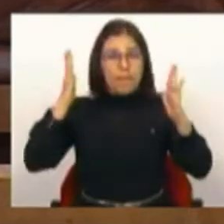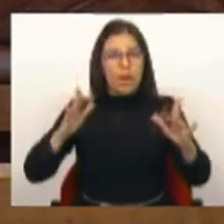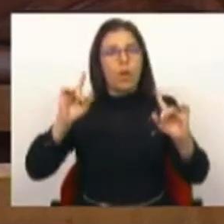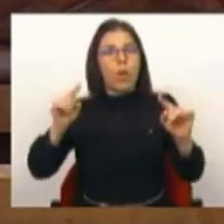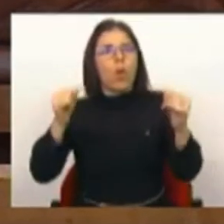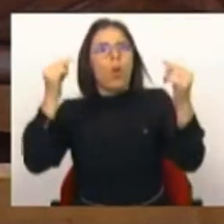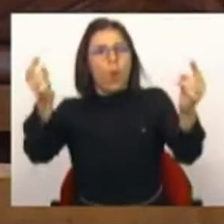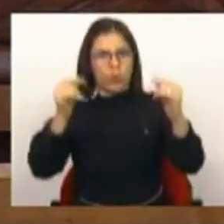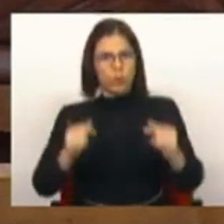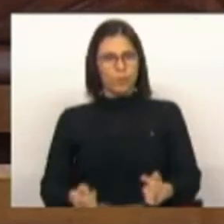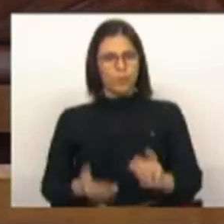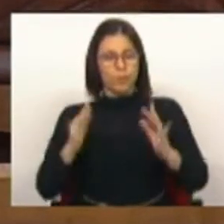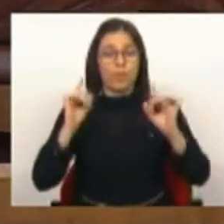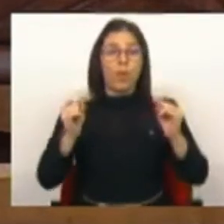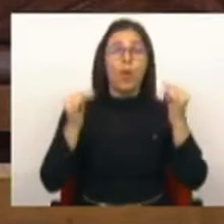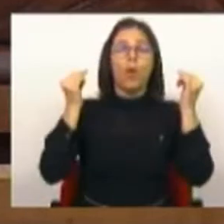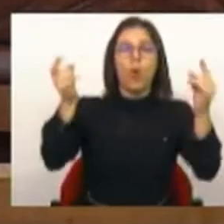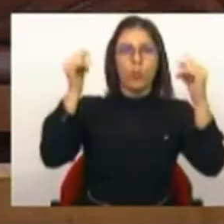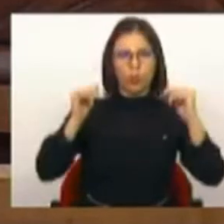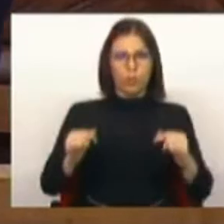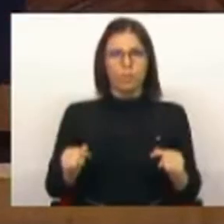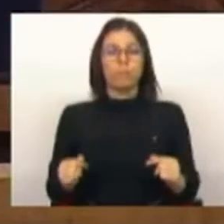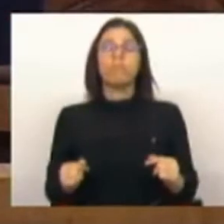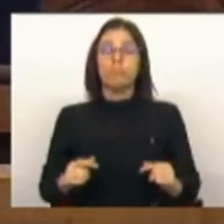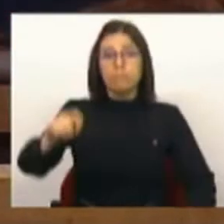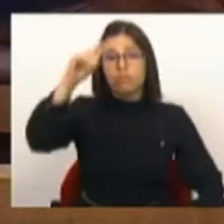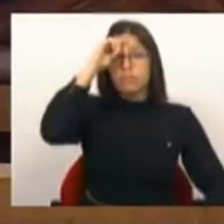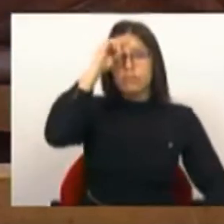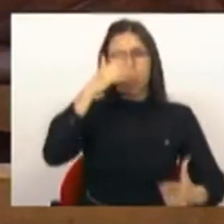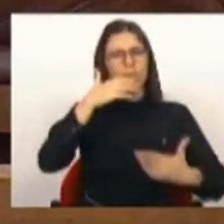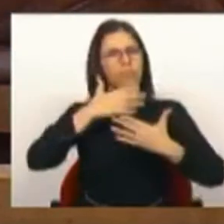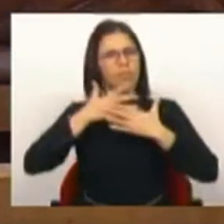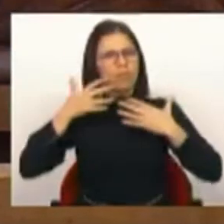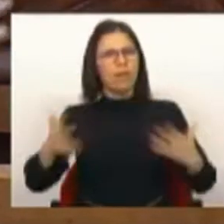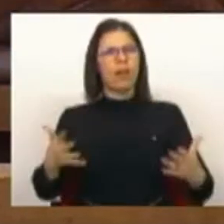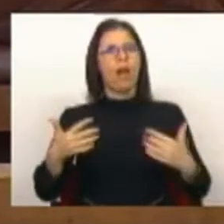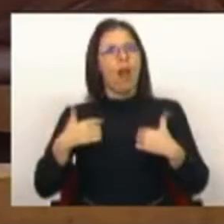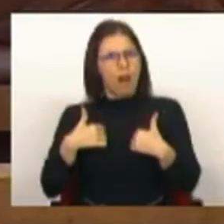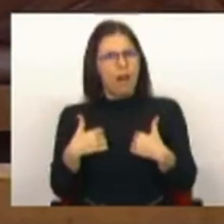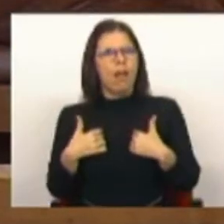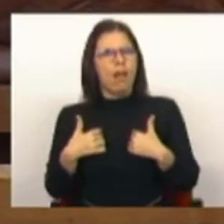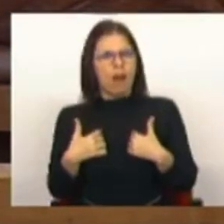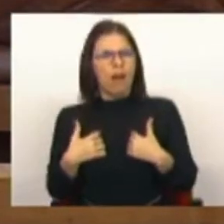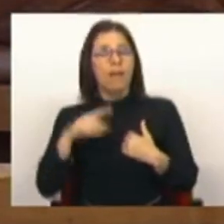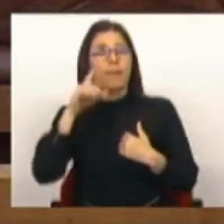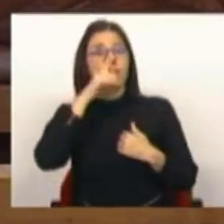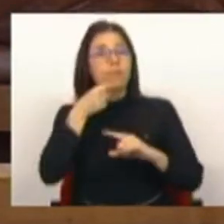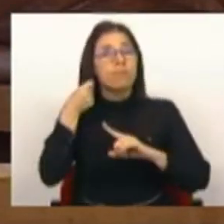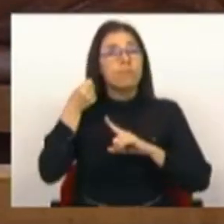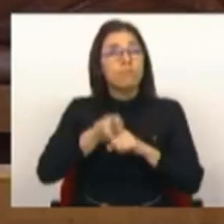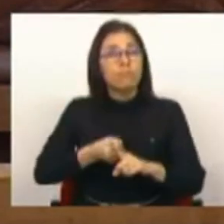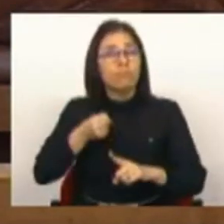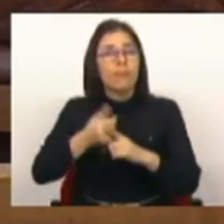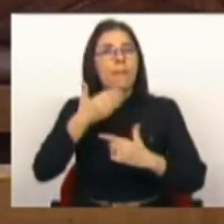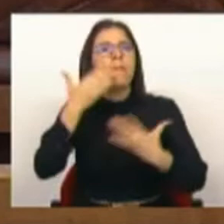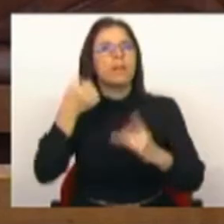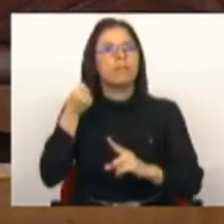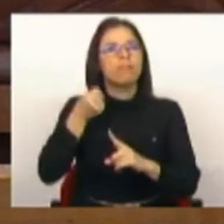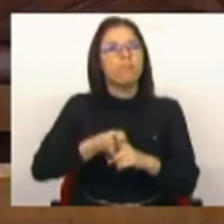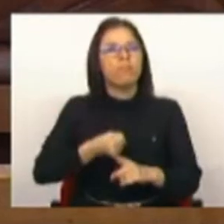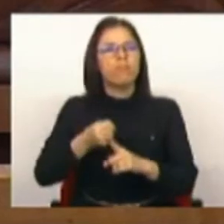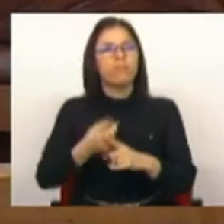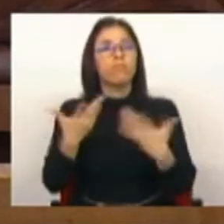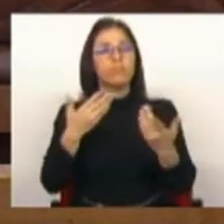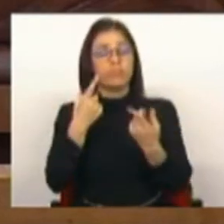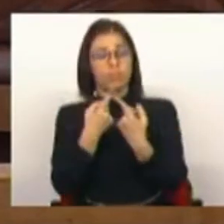outro. Precisamos de outro. E com o respeito enorme que temos àqueles que lutaram naquela manhã para fazer